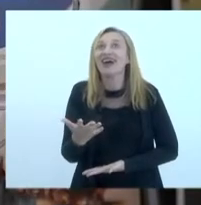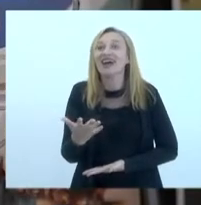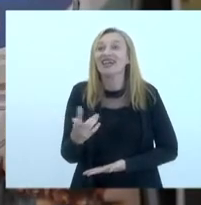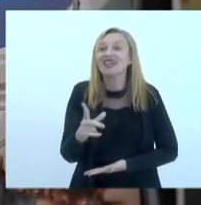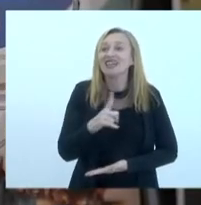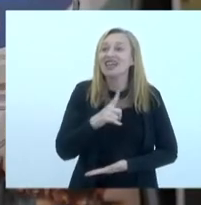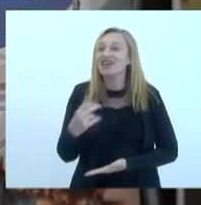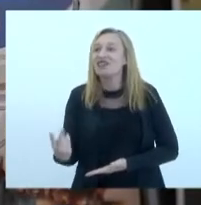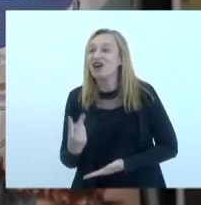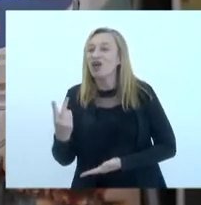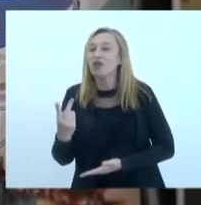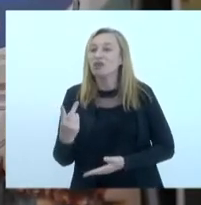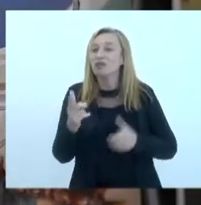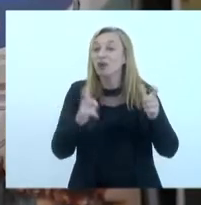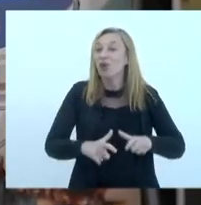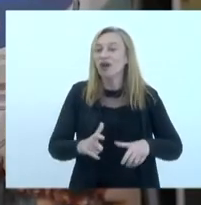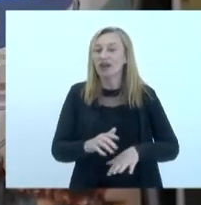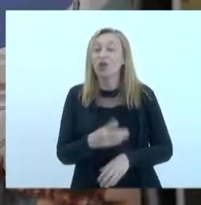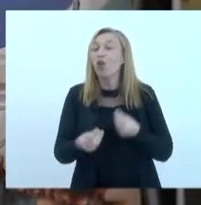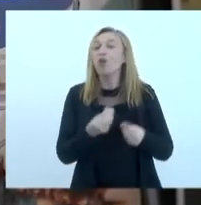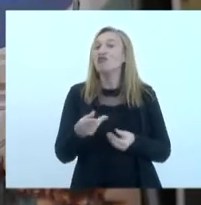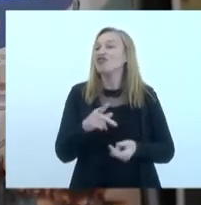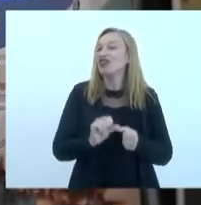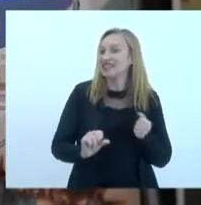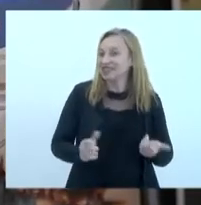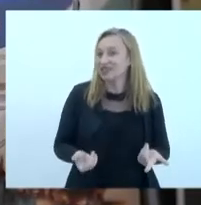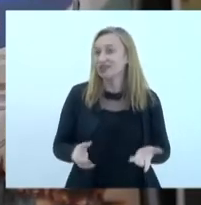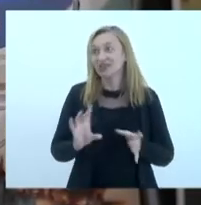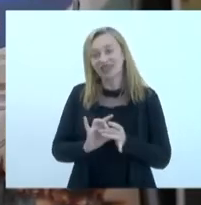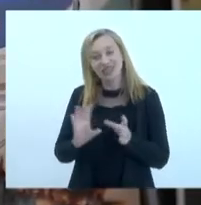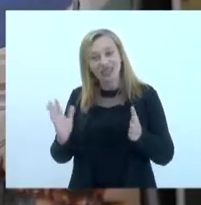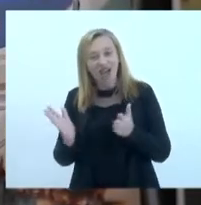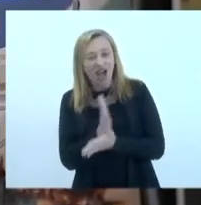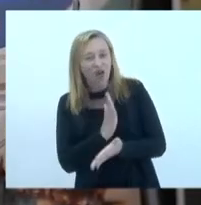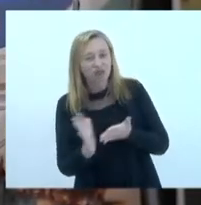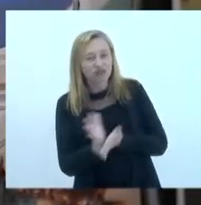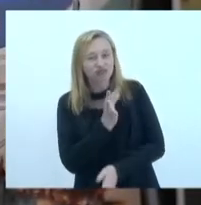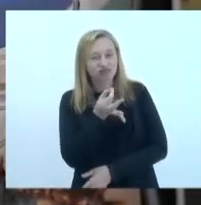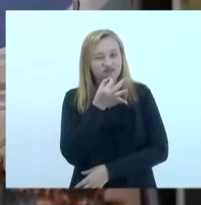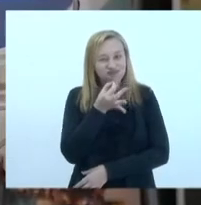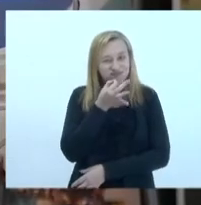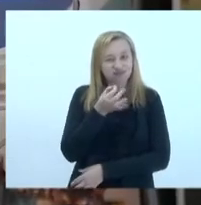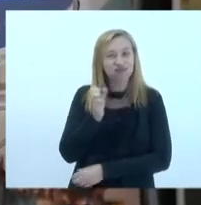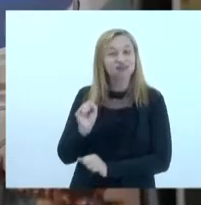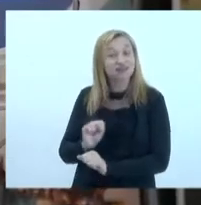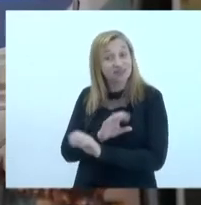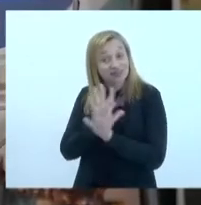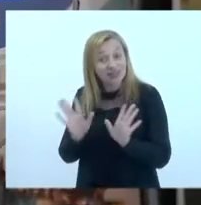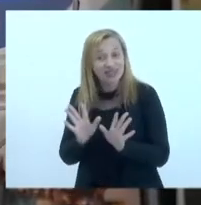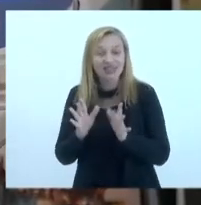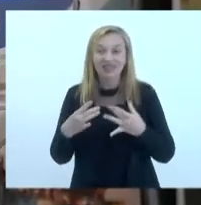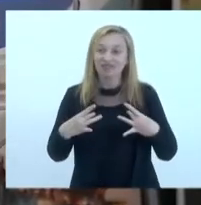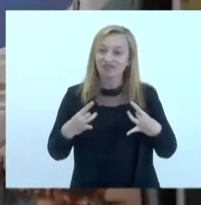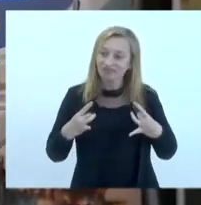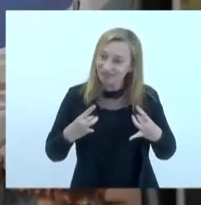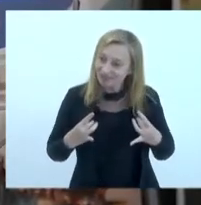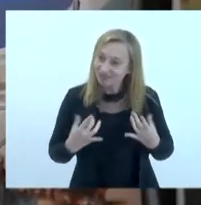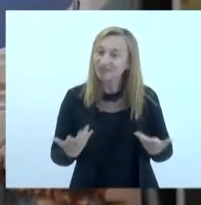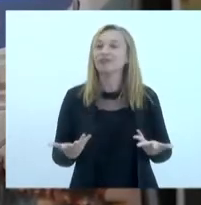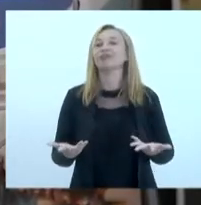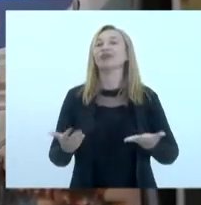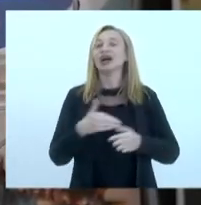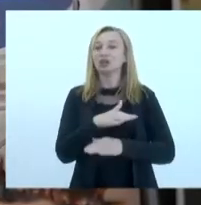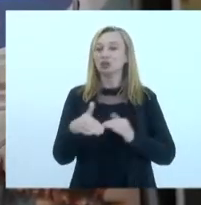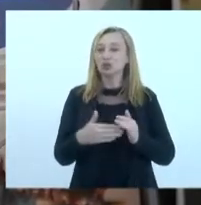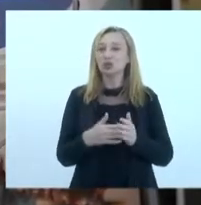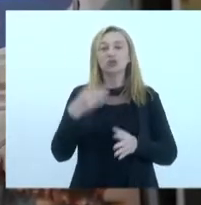gerar valor para o território. Como fazer isso? Vou deixar aqui algumas sugestões e, claro, ficamos abertos aos legisladores,